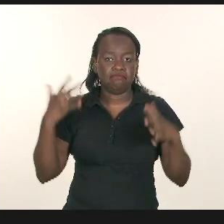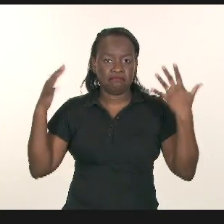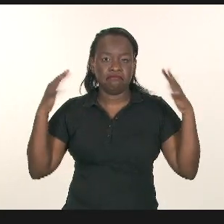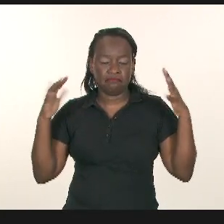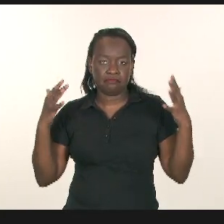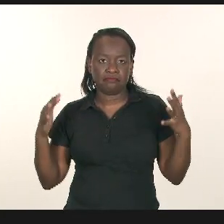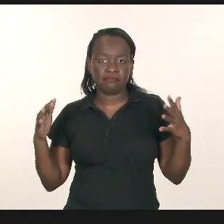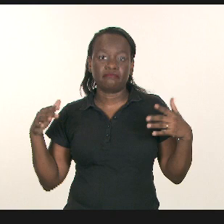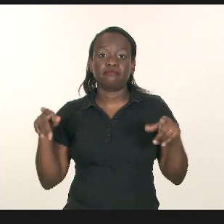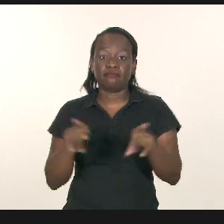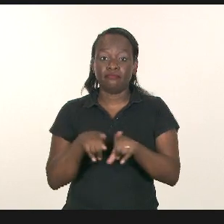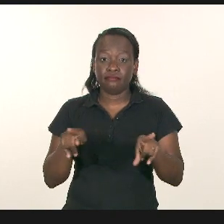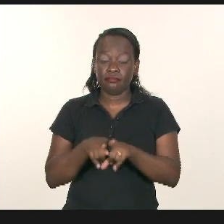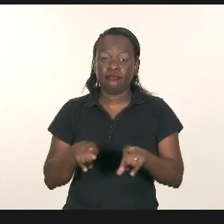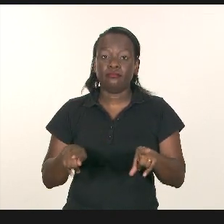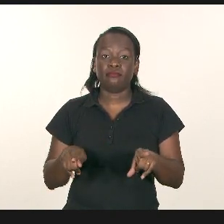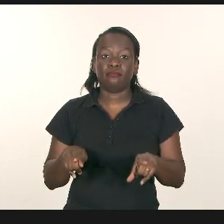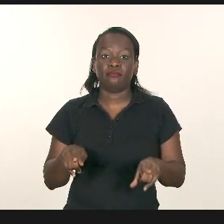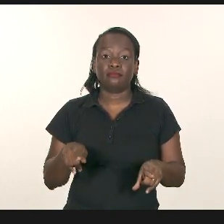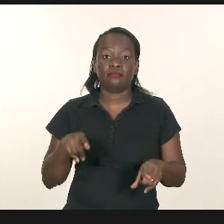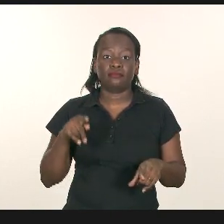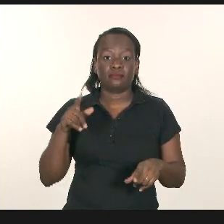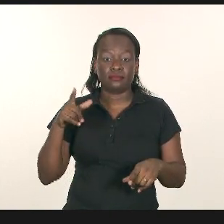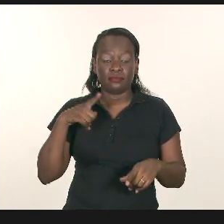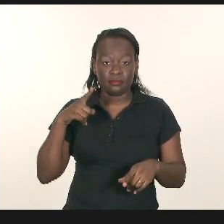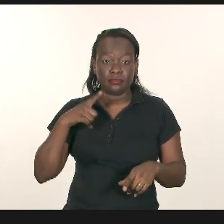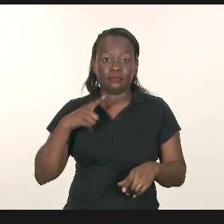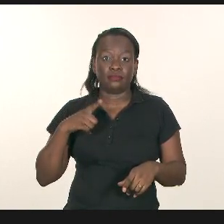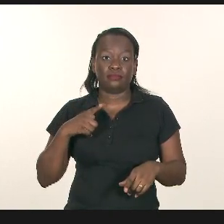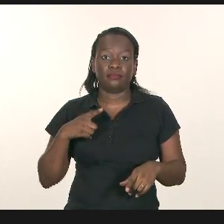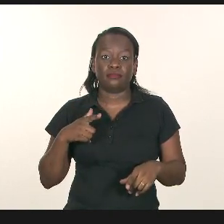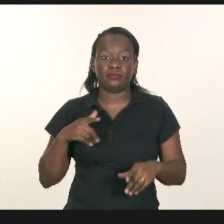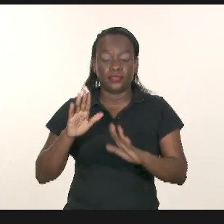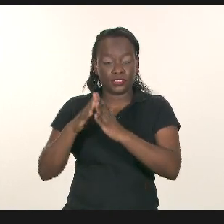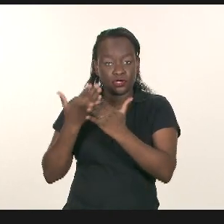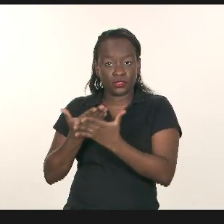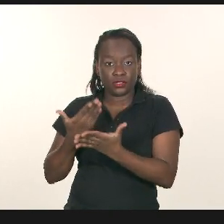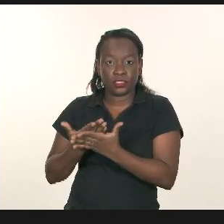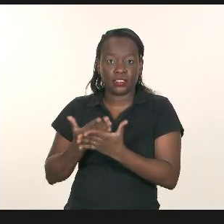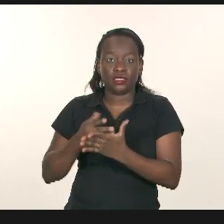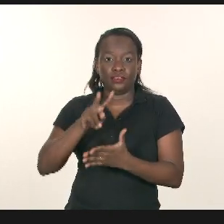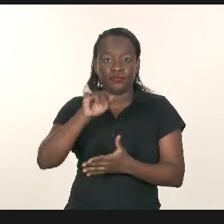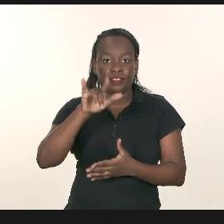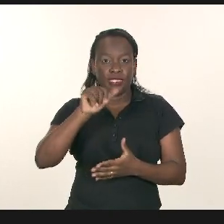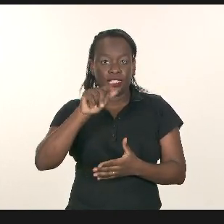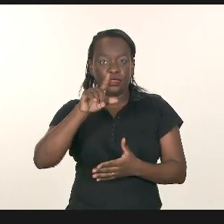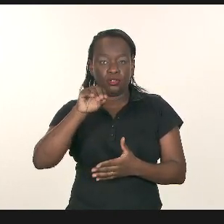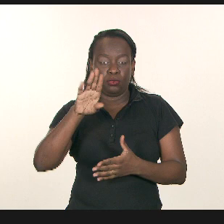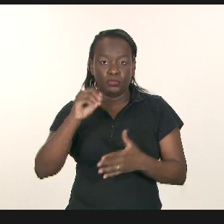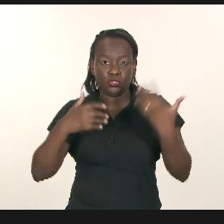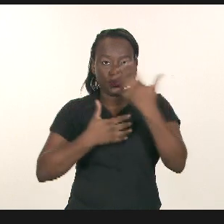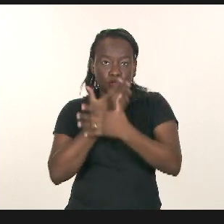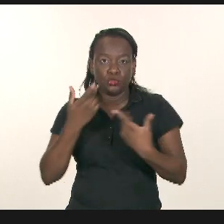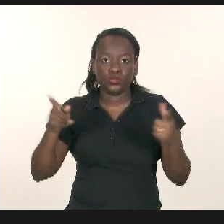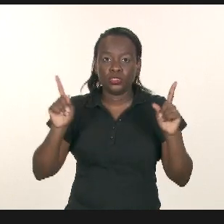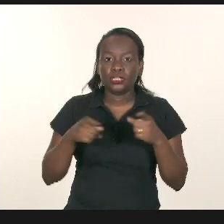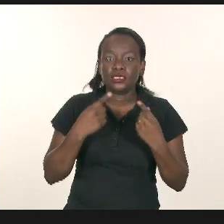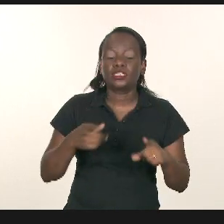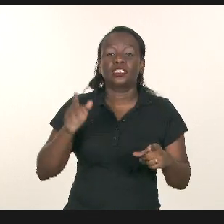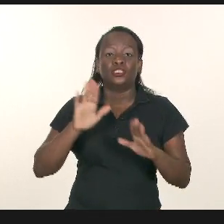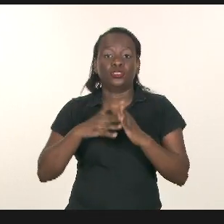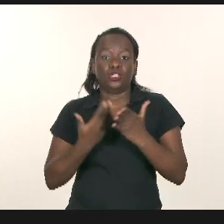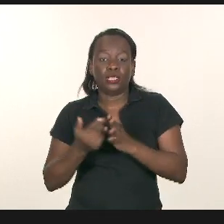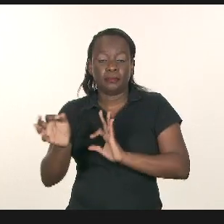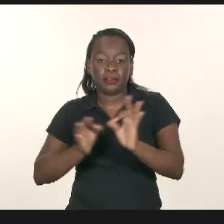louvável. Inclusive recebendo a Escola Vila Lobos de Música, que é uma escola que